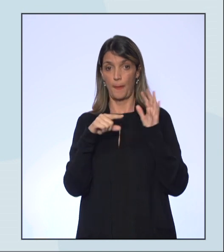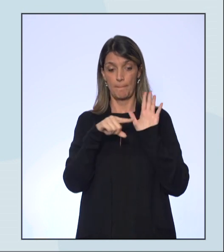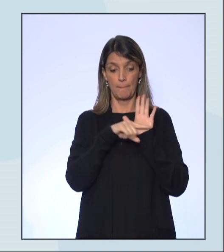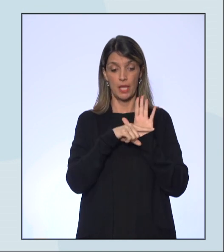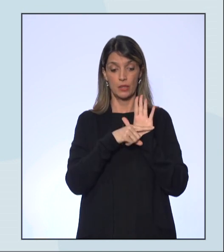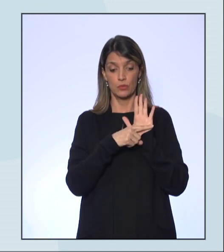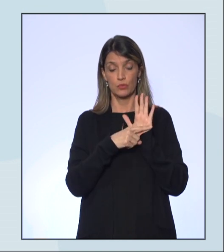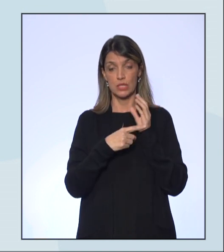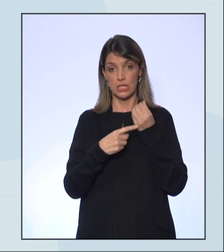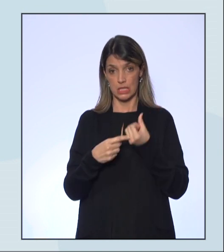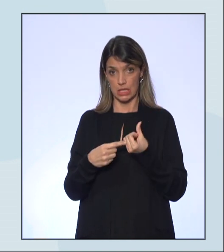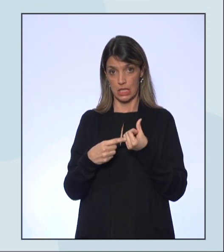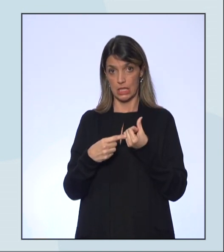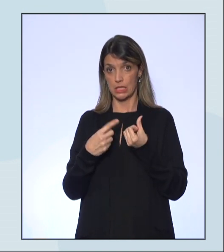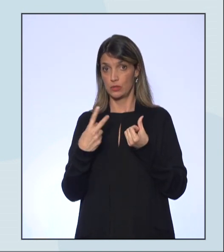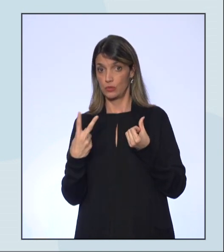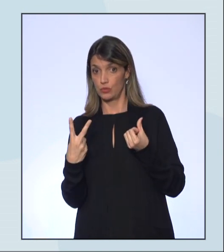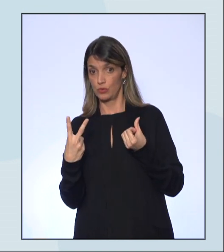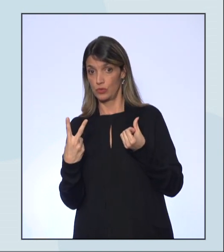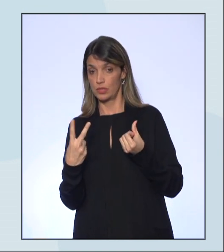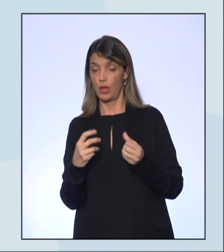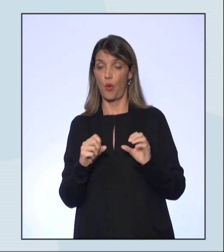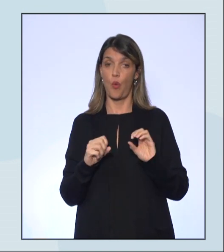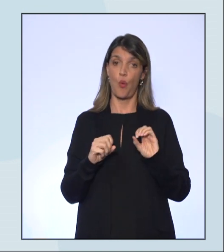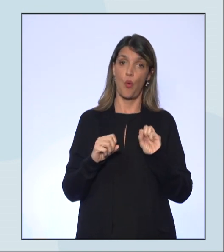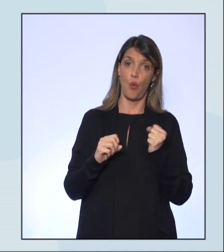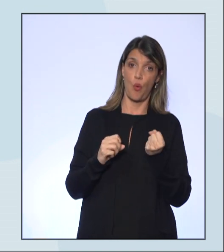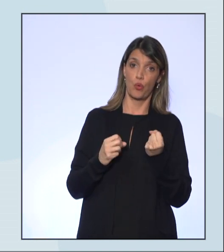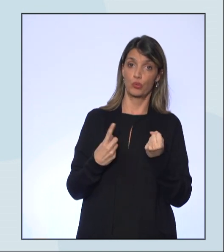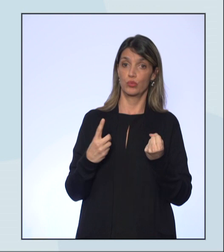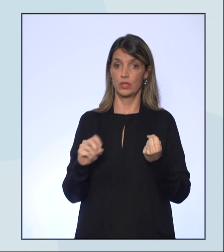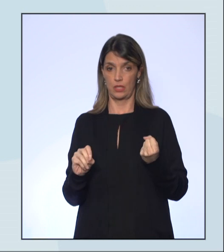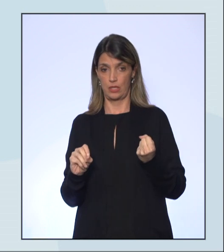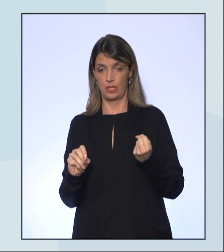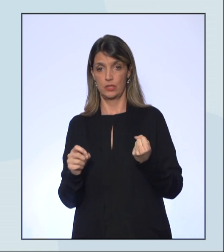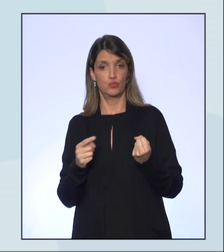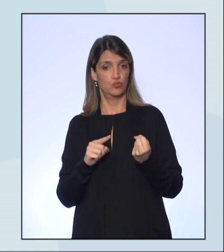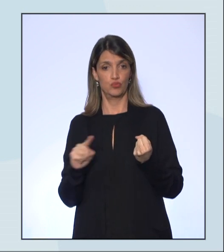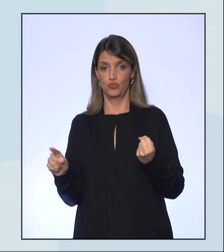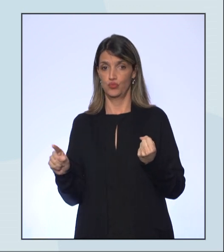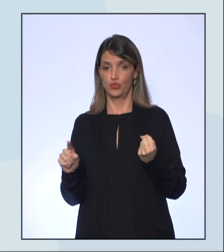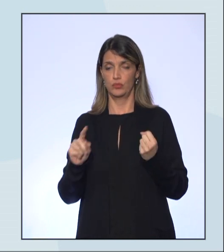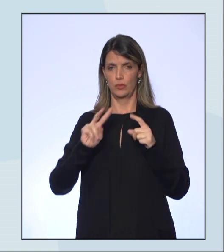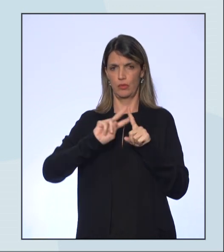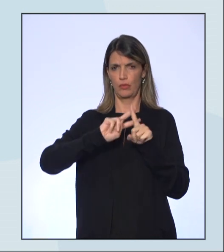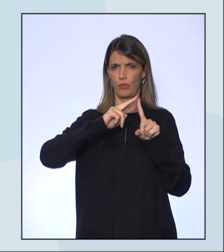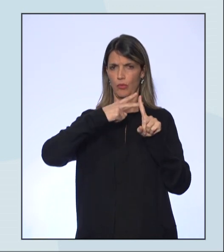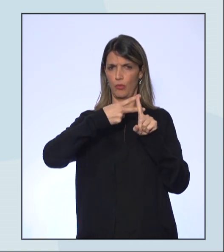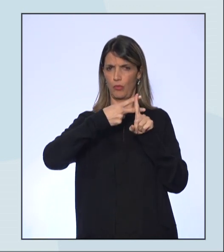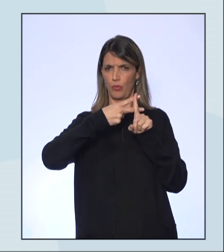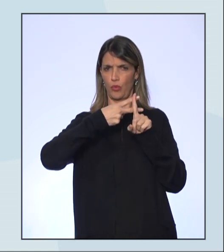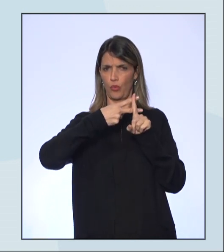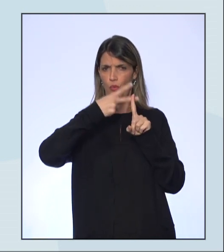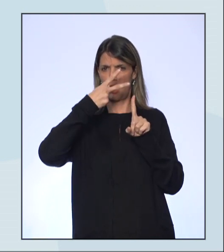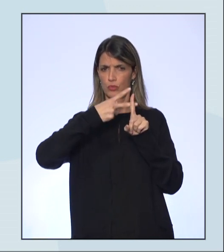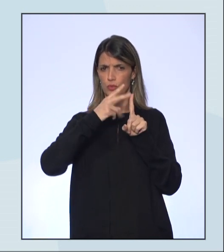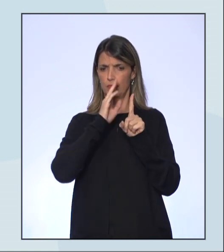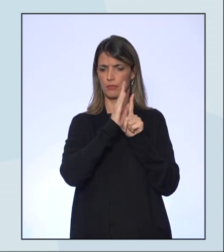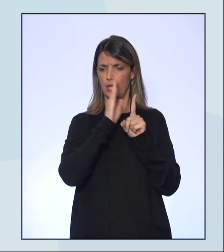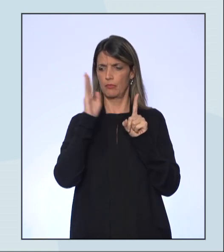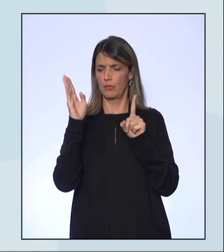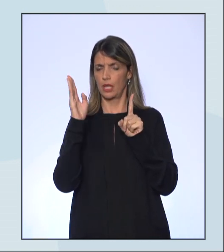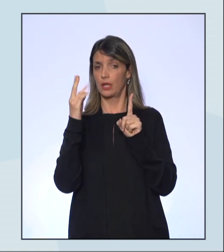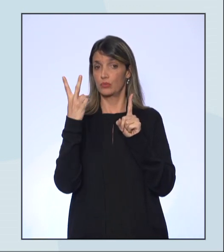e 2, 8 e 10, que é o último ponto ali. Então, dobrou-se as duas primeiras colunas